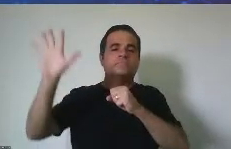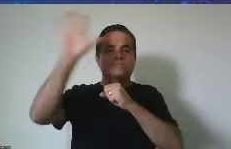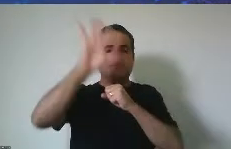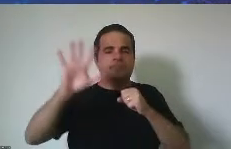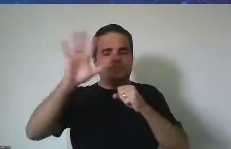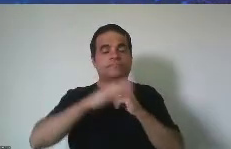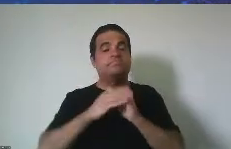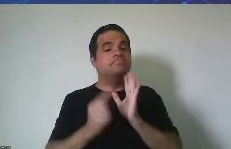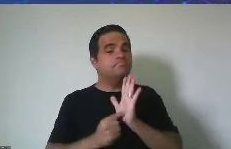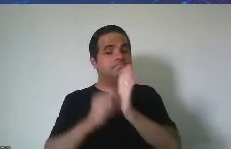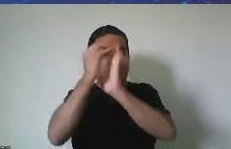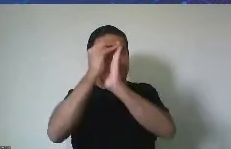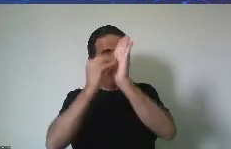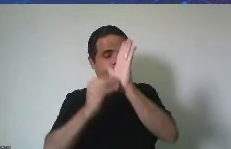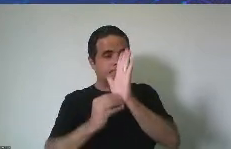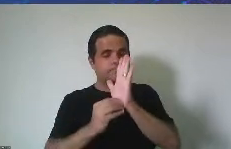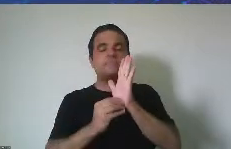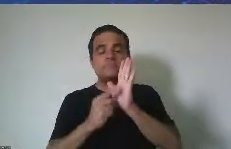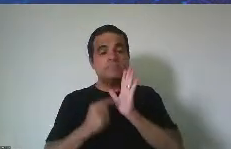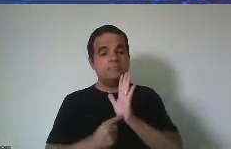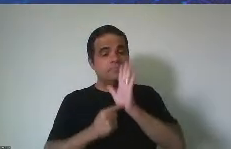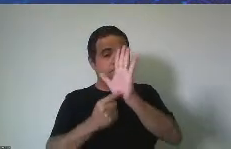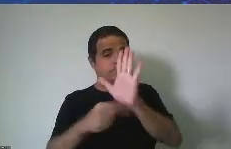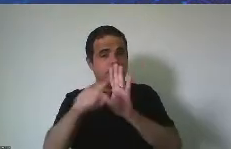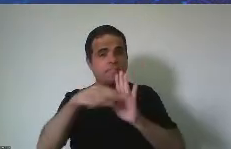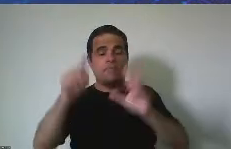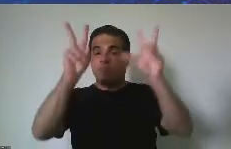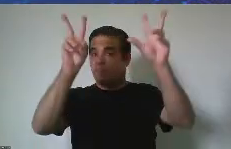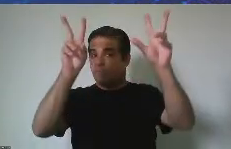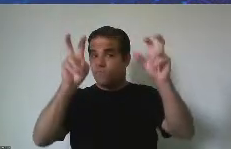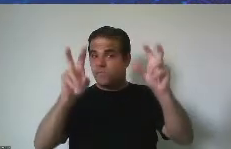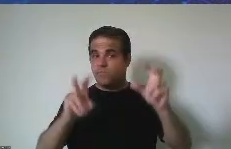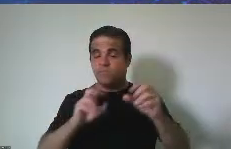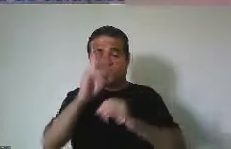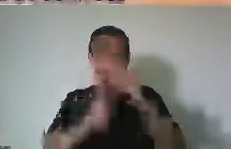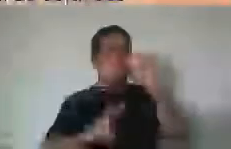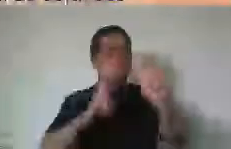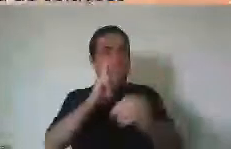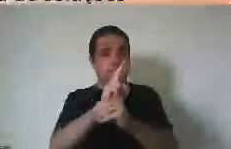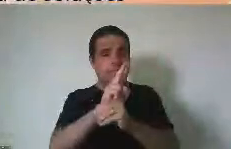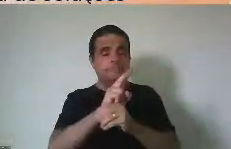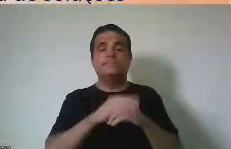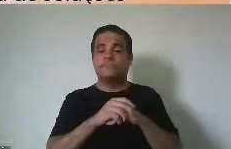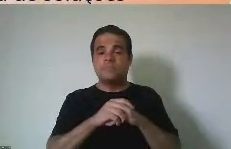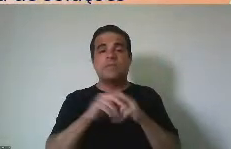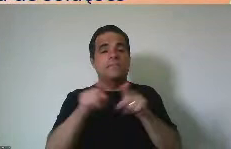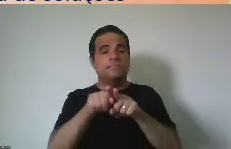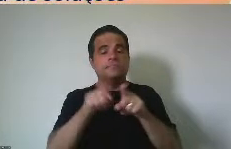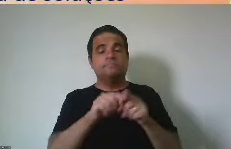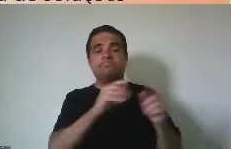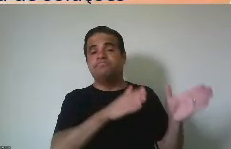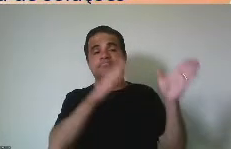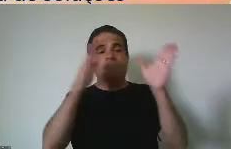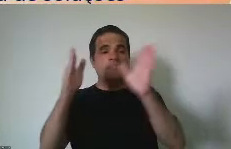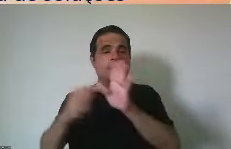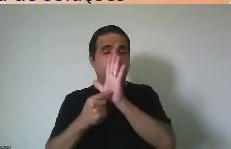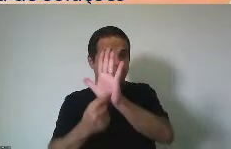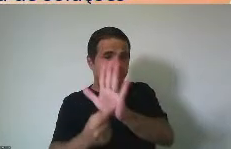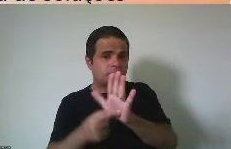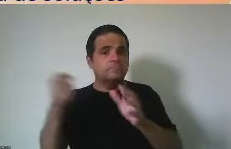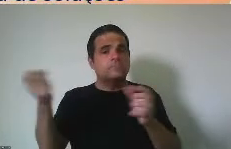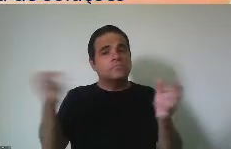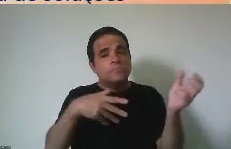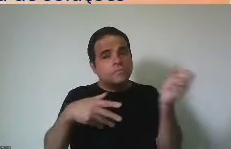crescimento eu vou apresentar para vocês temas importantes de sustentabilidade Silva ao ada fará uma apresentação sobre inovação mostrando